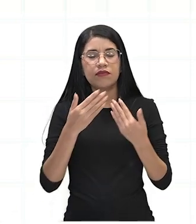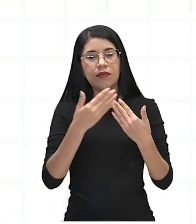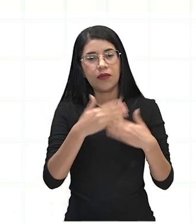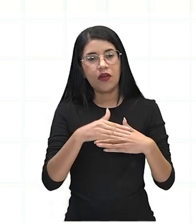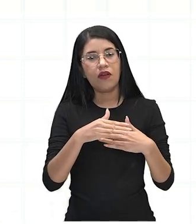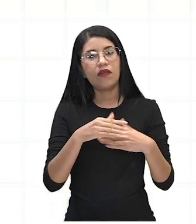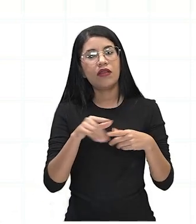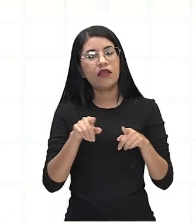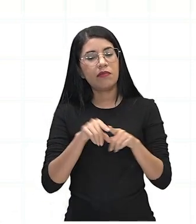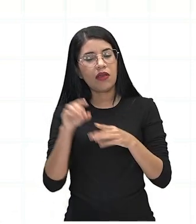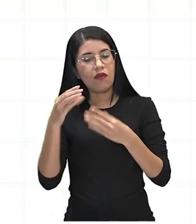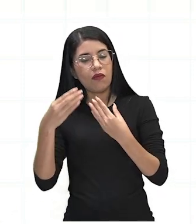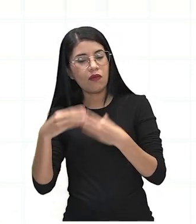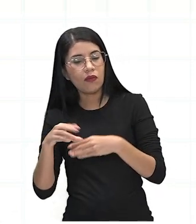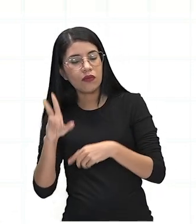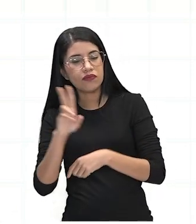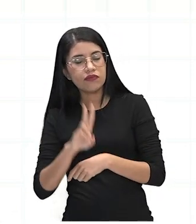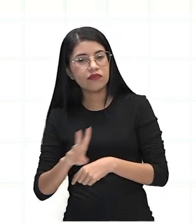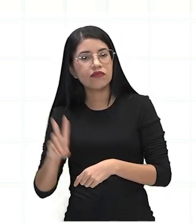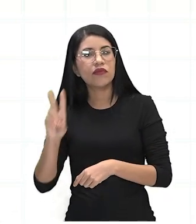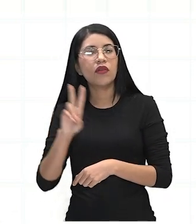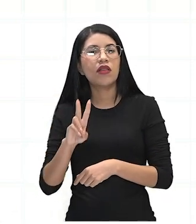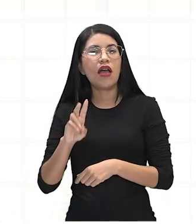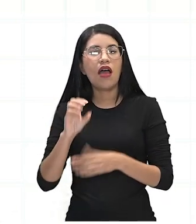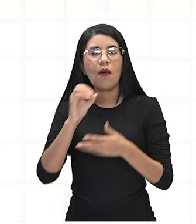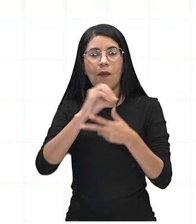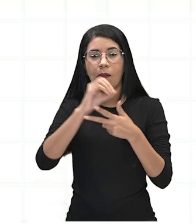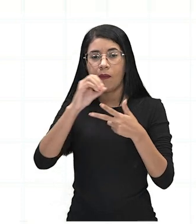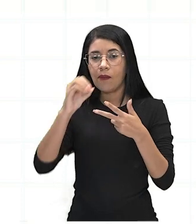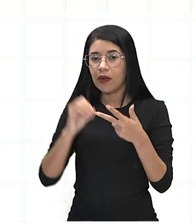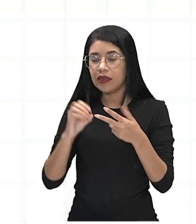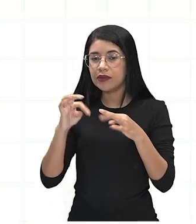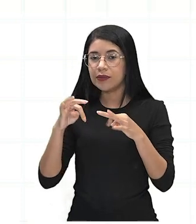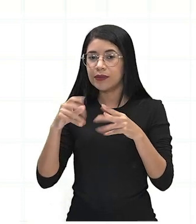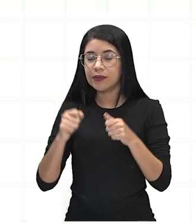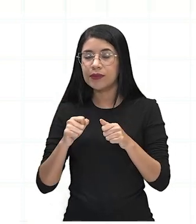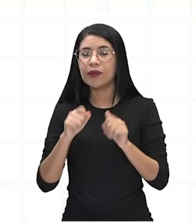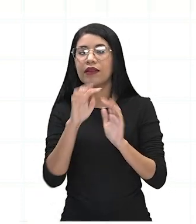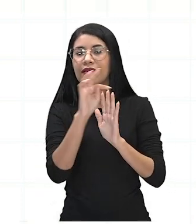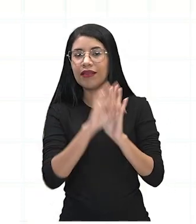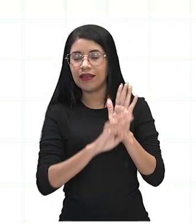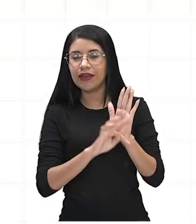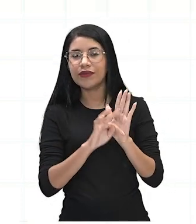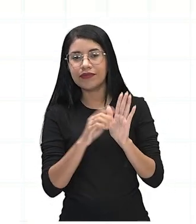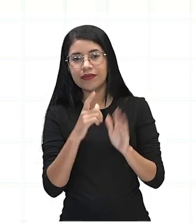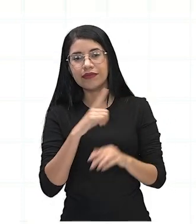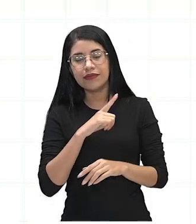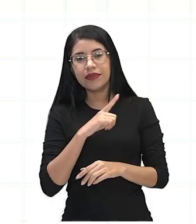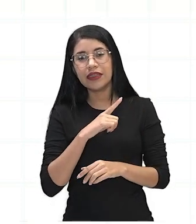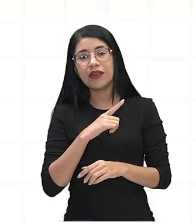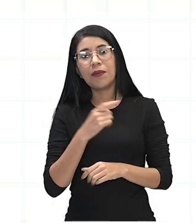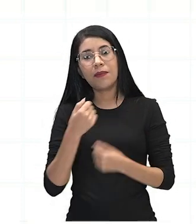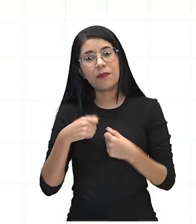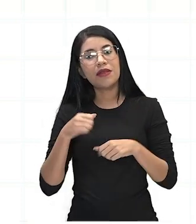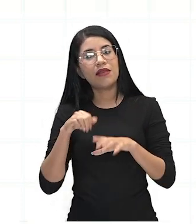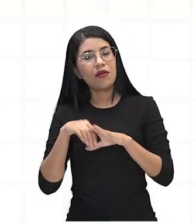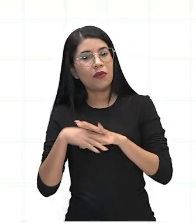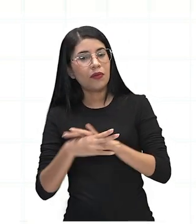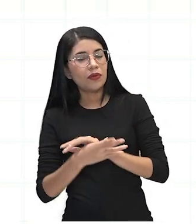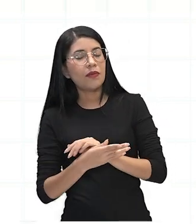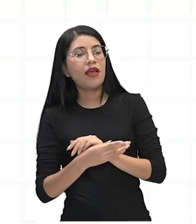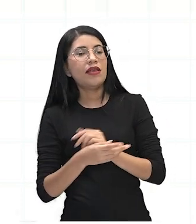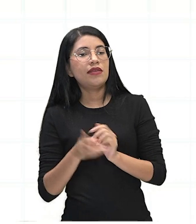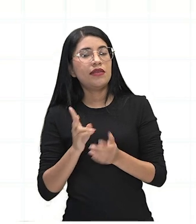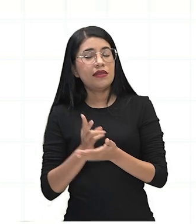concurso, vestibulares, Enem, tudo são textos. Então, vamos se acostumando a sempre trabalhar